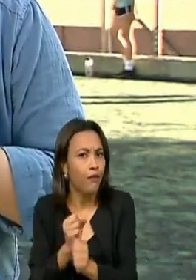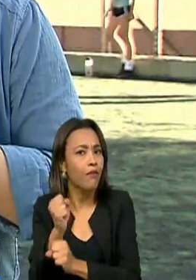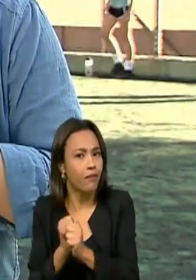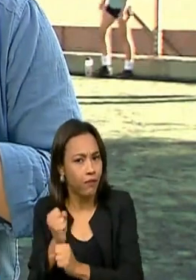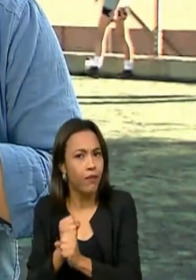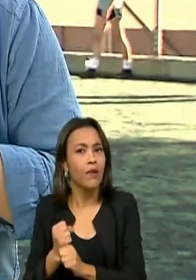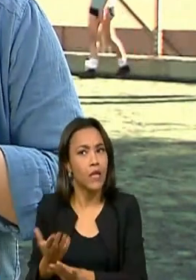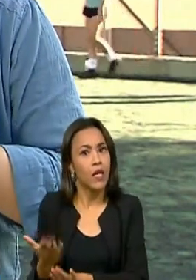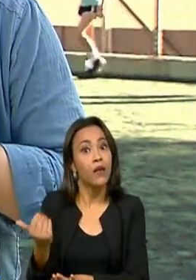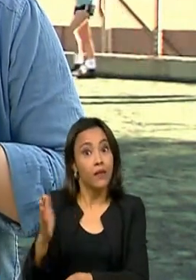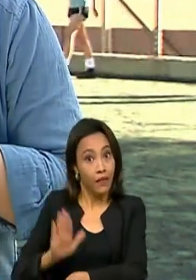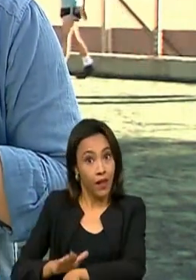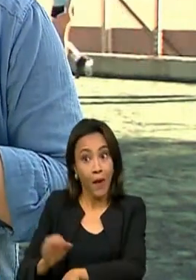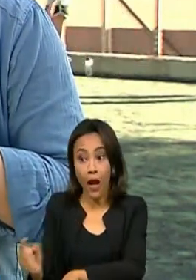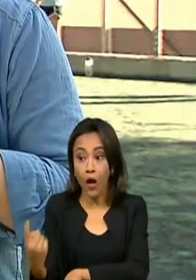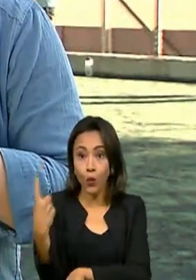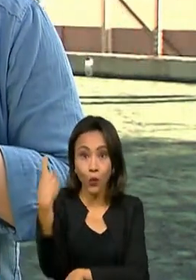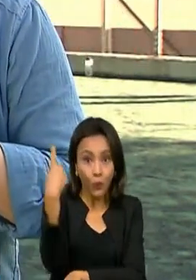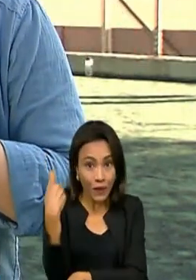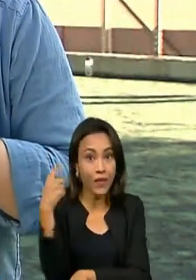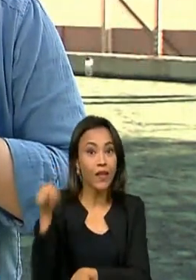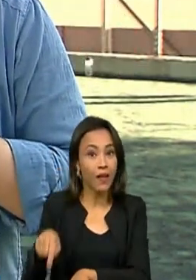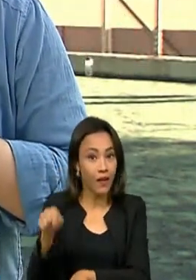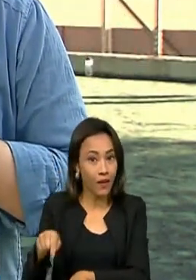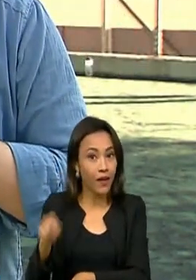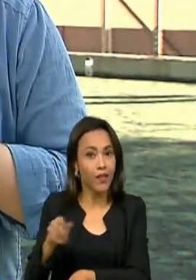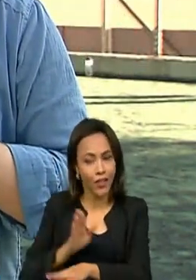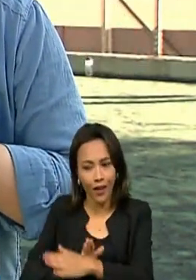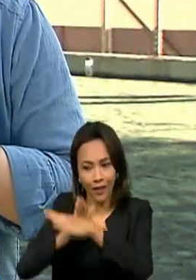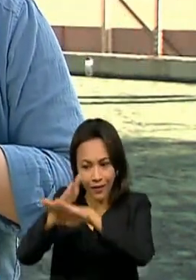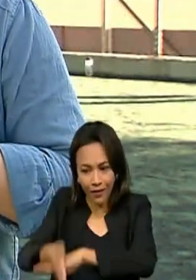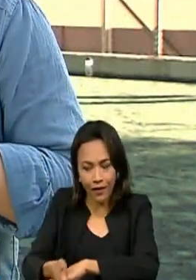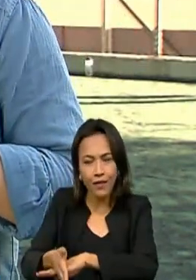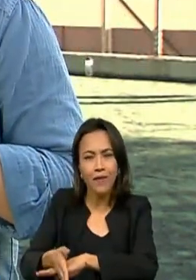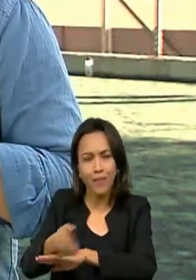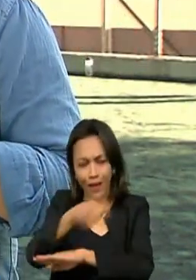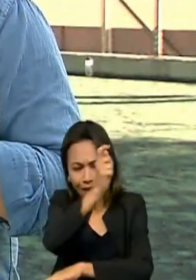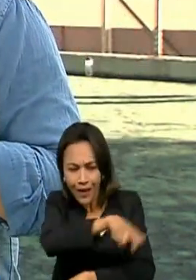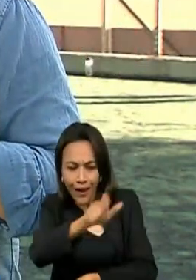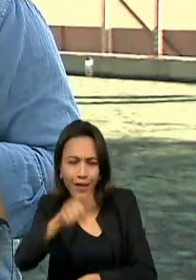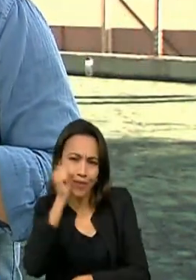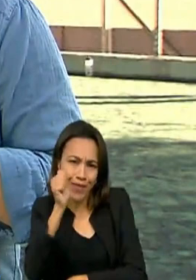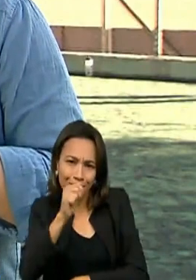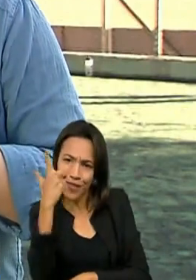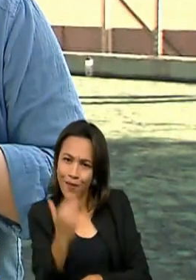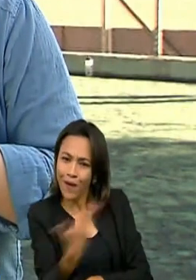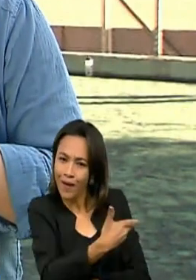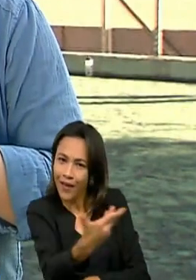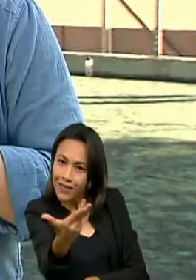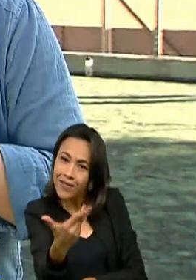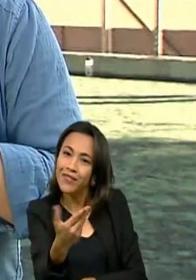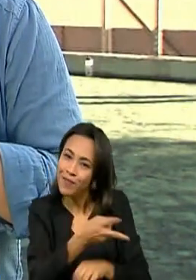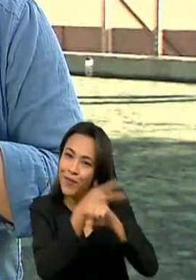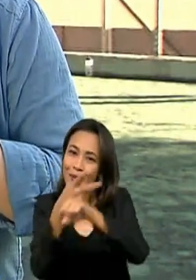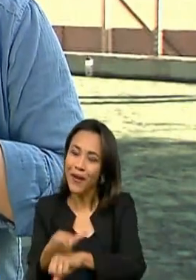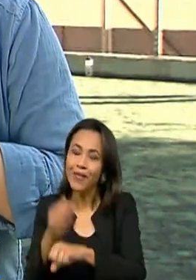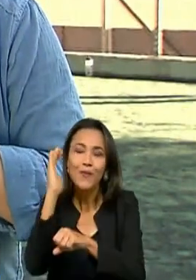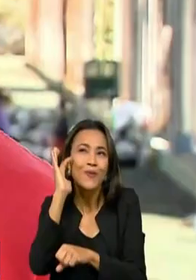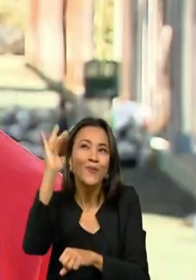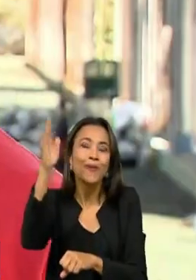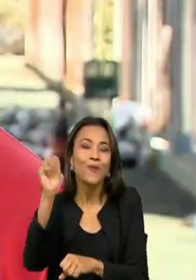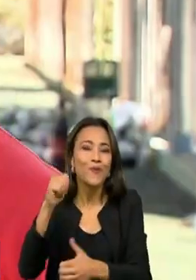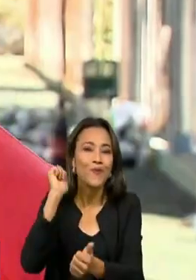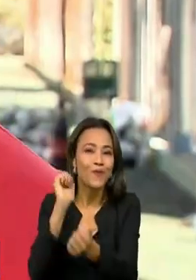tempo foi uma das únicas, se não a única porta de entrada para que muitas meninas como estas buscassem o sonho no